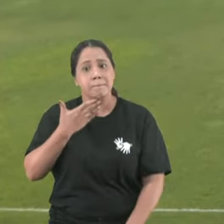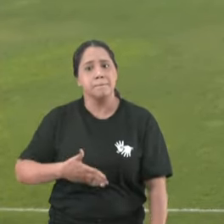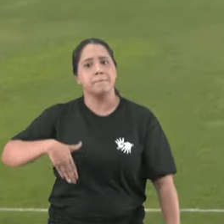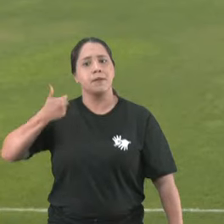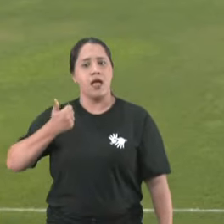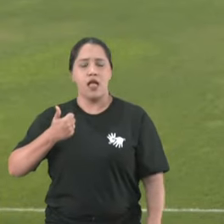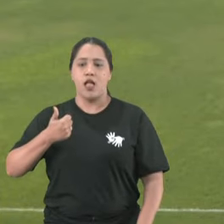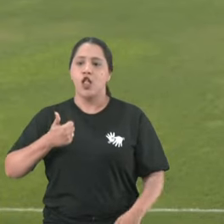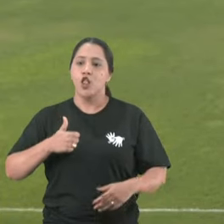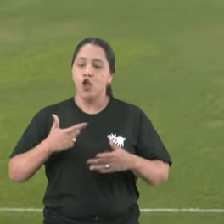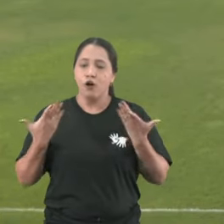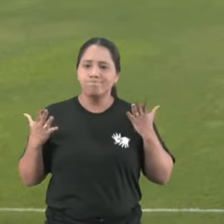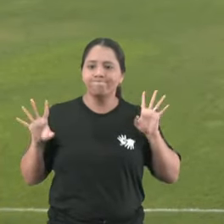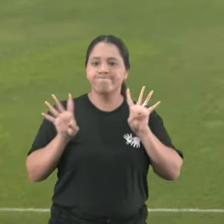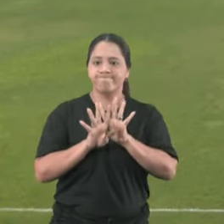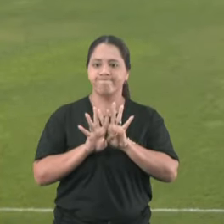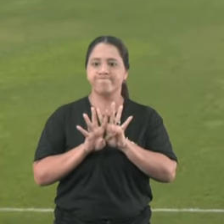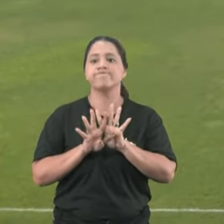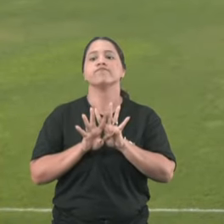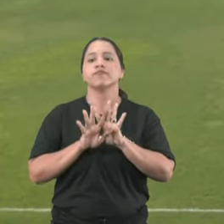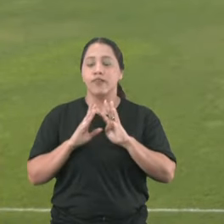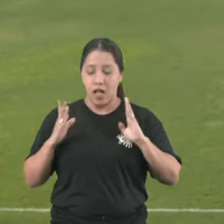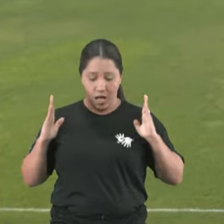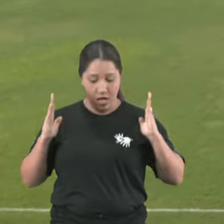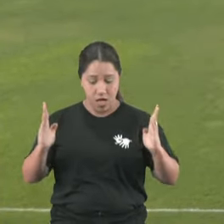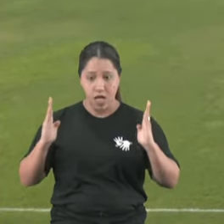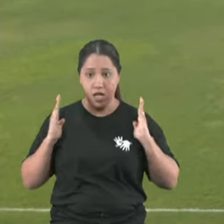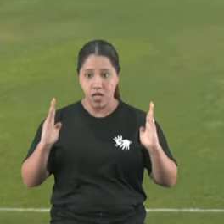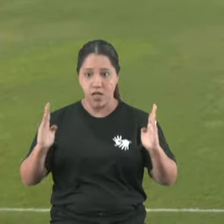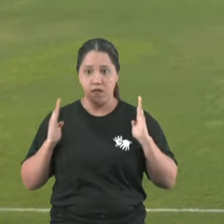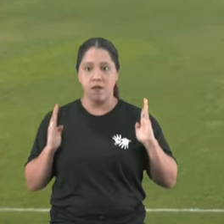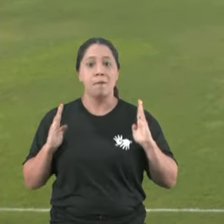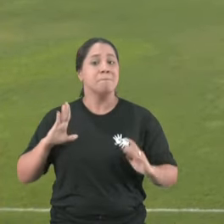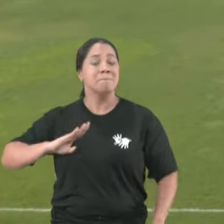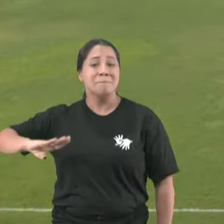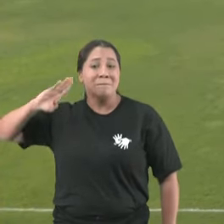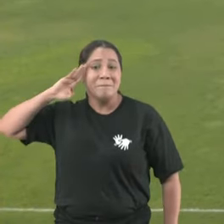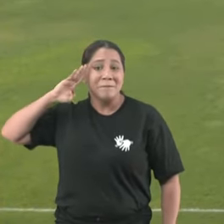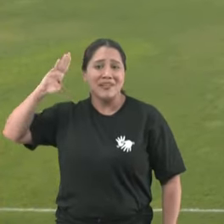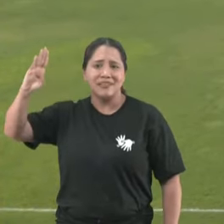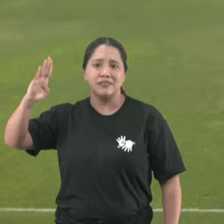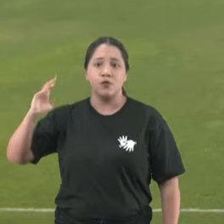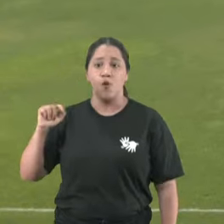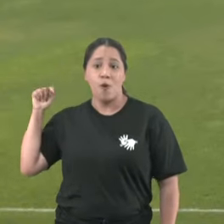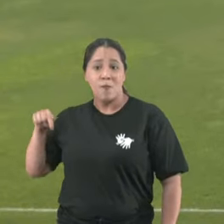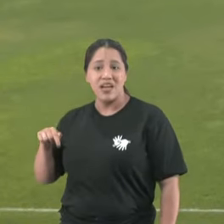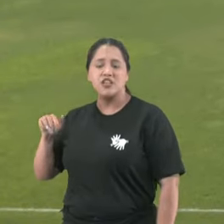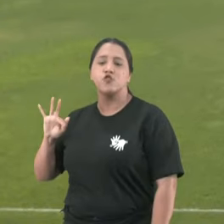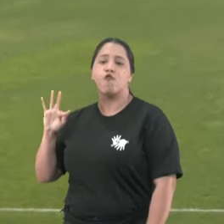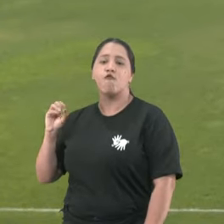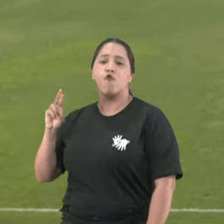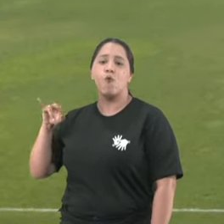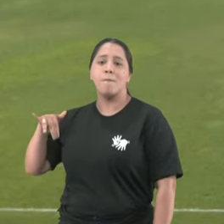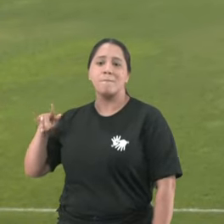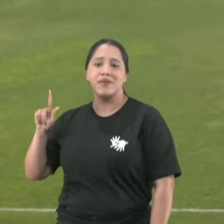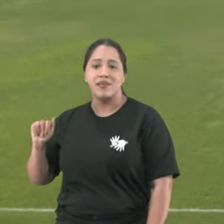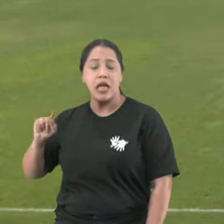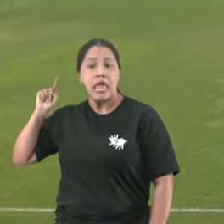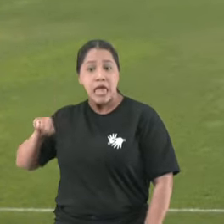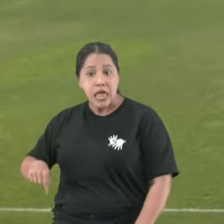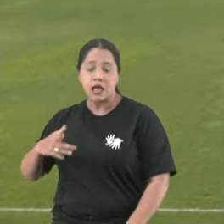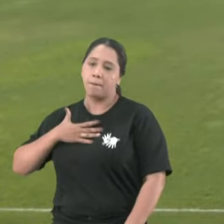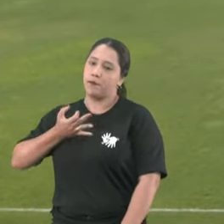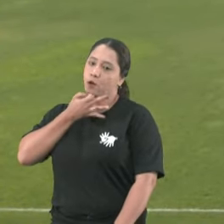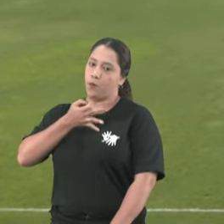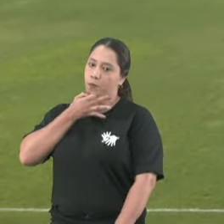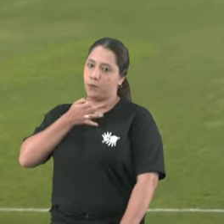cobertura, fechar esses lados de campo, principalmente o lado do William Formiga, que foi o jogador, no meu